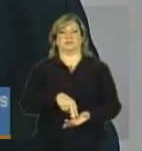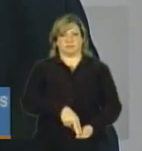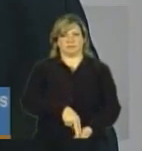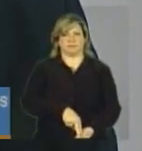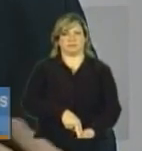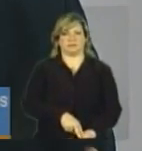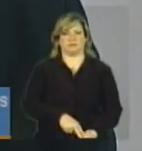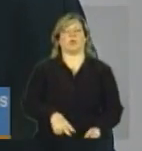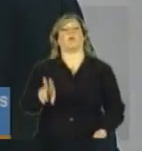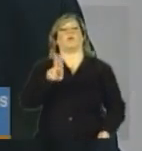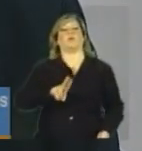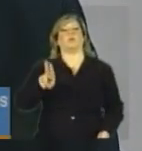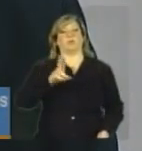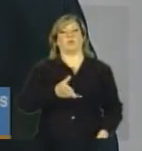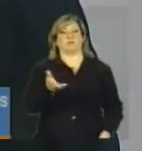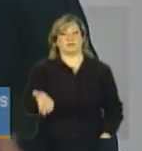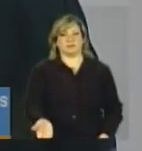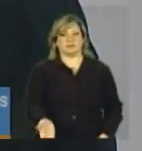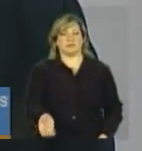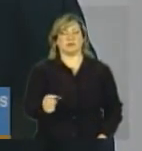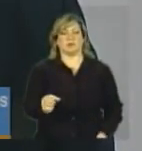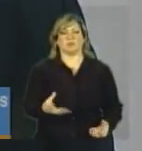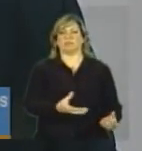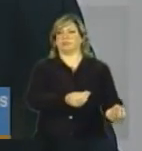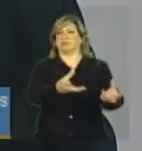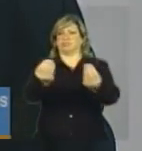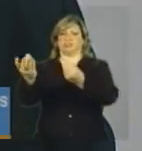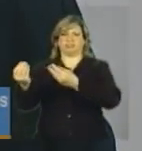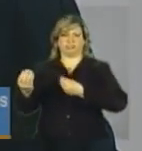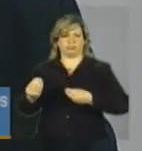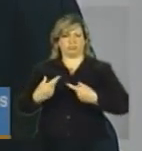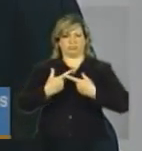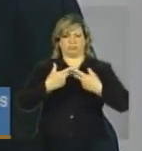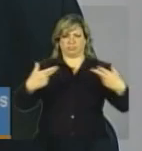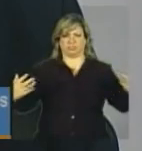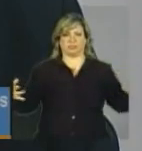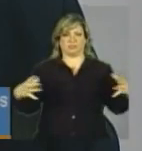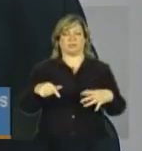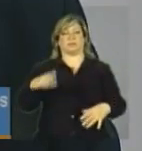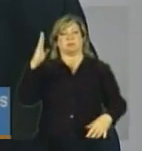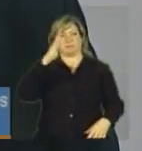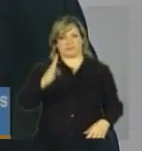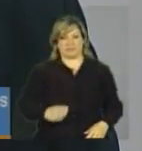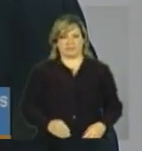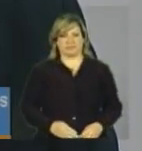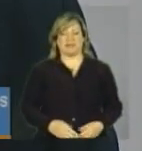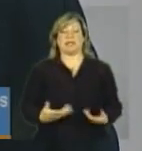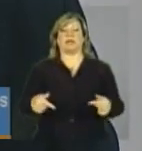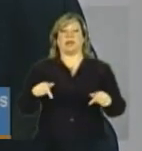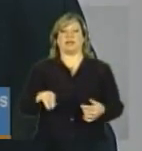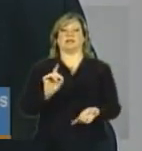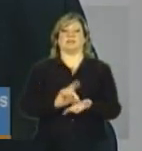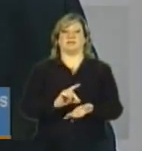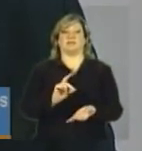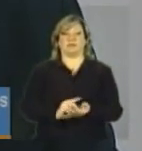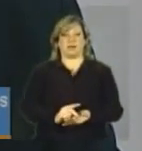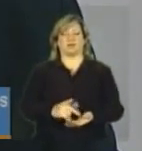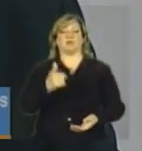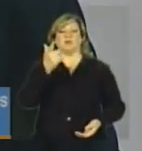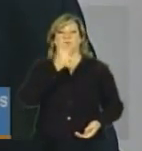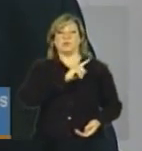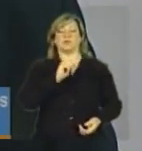eh utilizada, né, por uma gama imensa de de atores no no país, né, e ele foi de fato